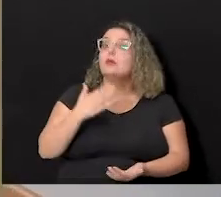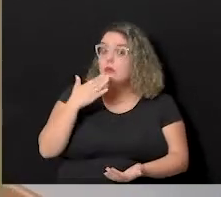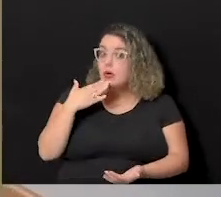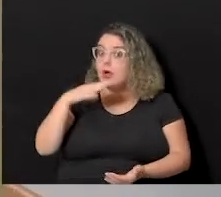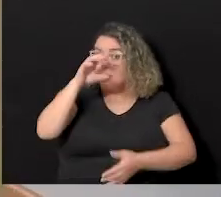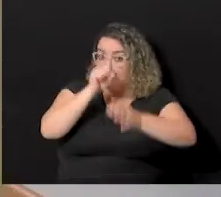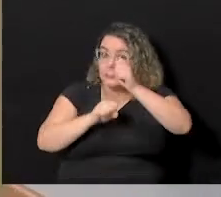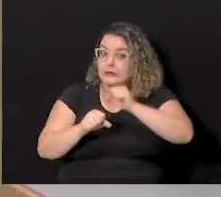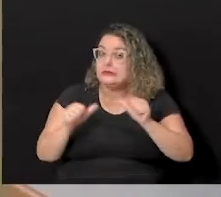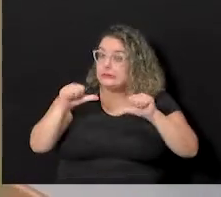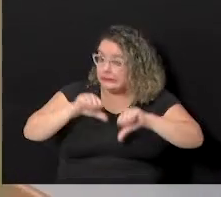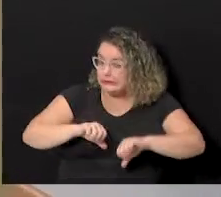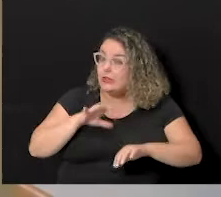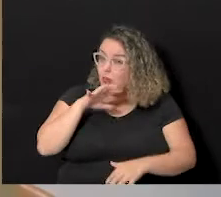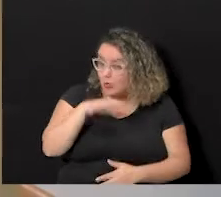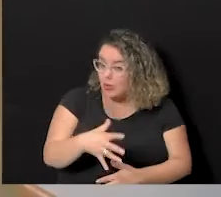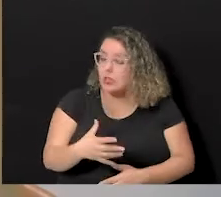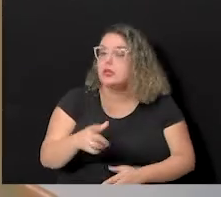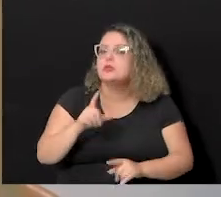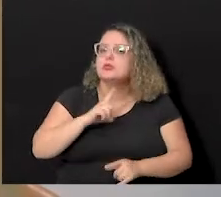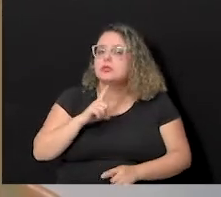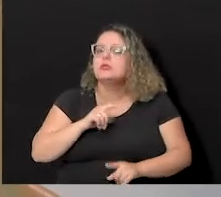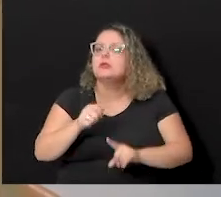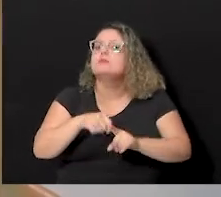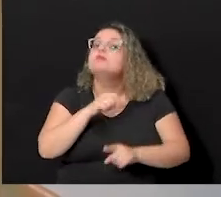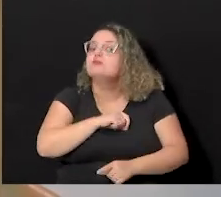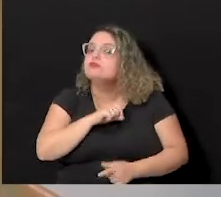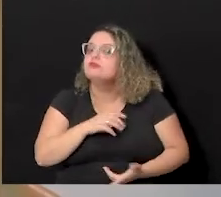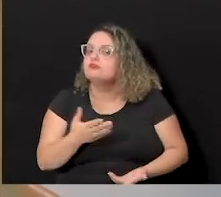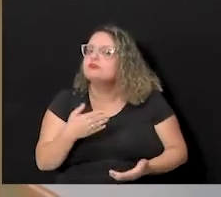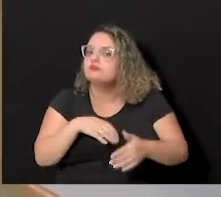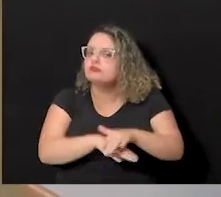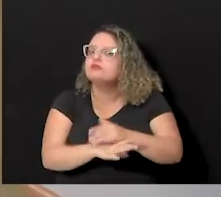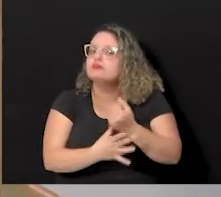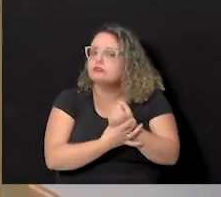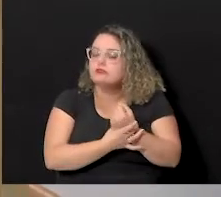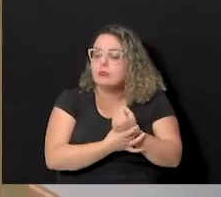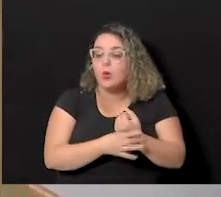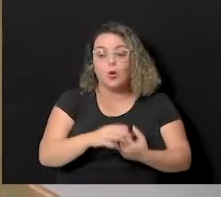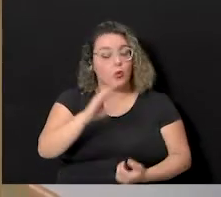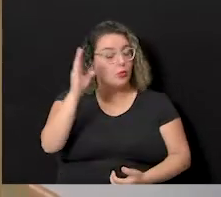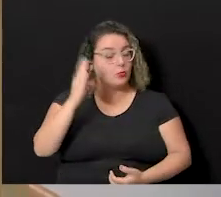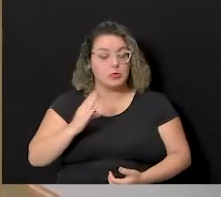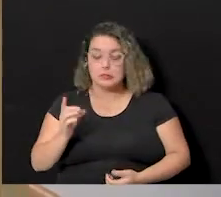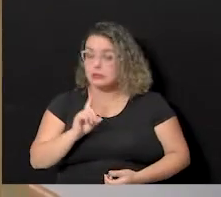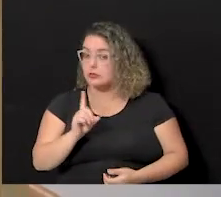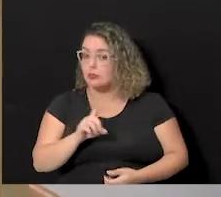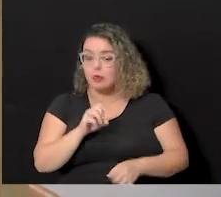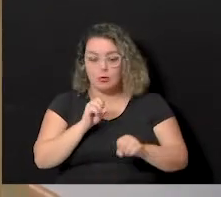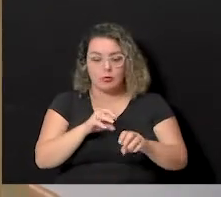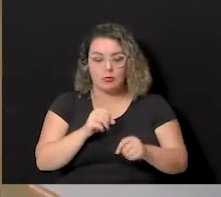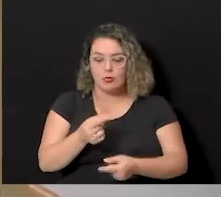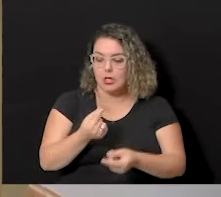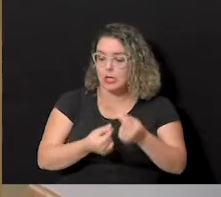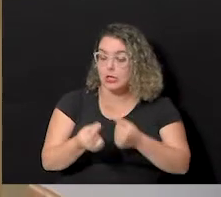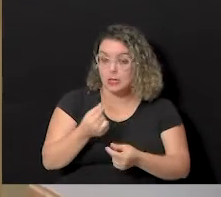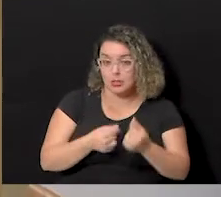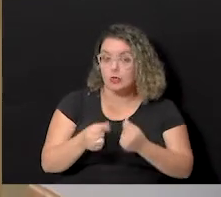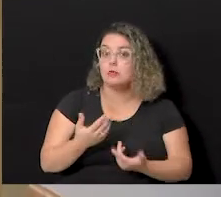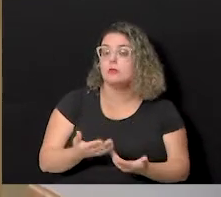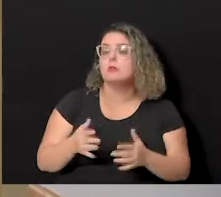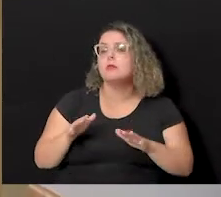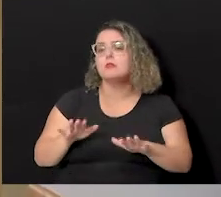de imprevisto, de ter que ter uma reserva de emergência. O brasileiro não foi muito bem educado na questão da